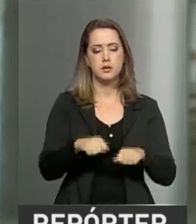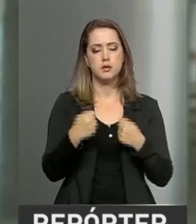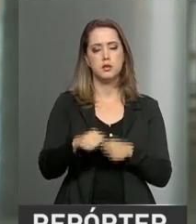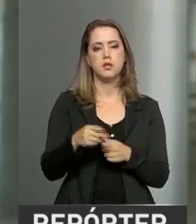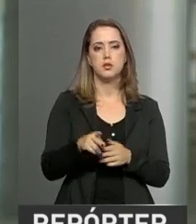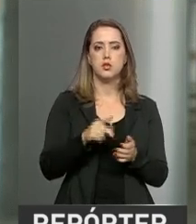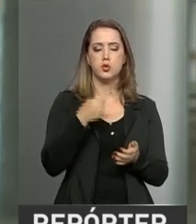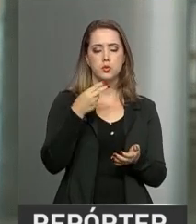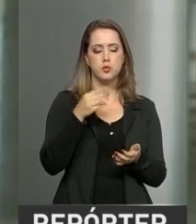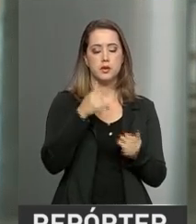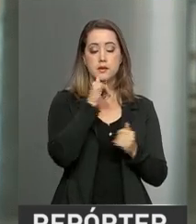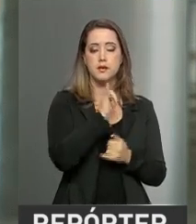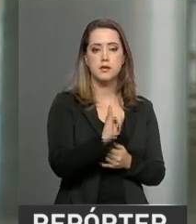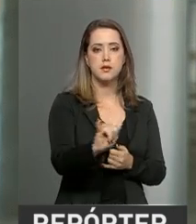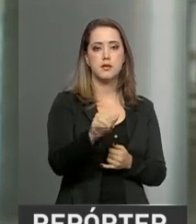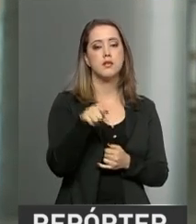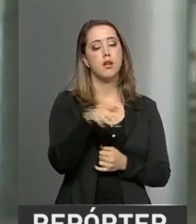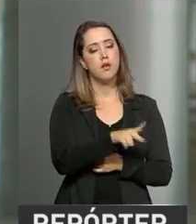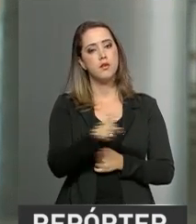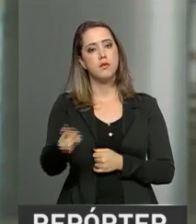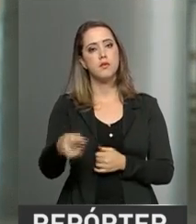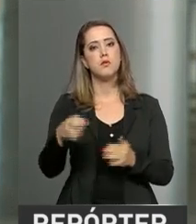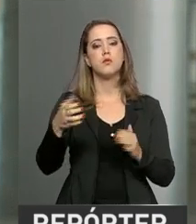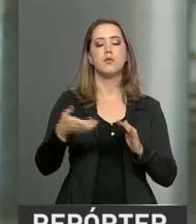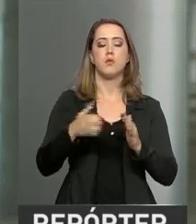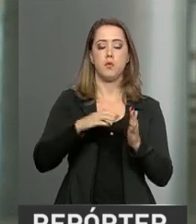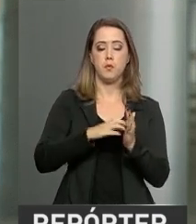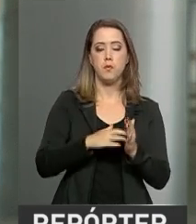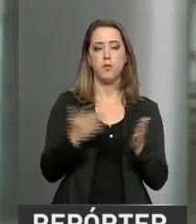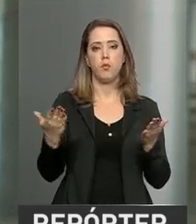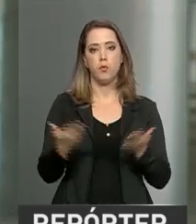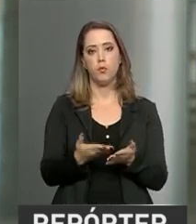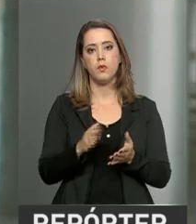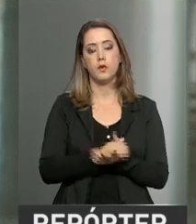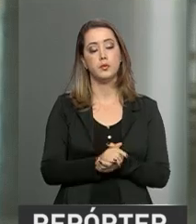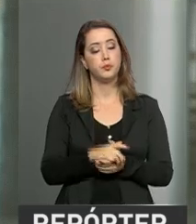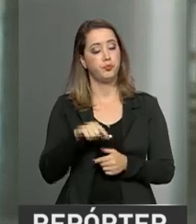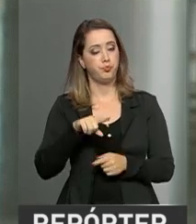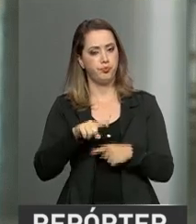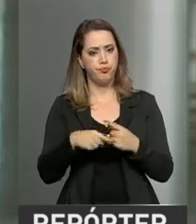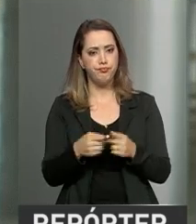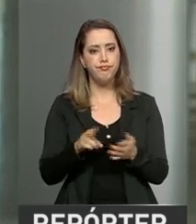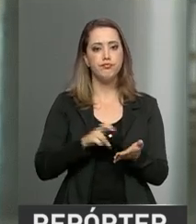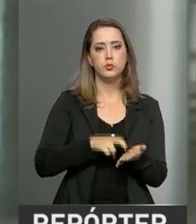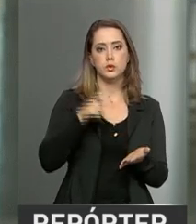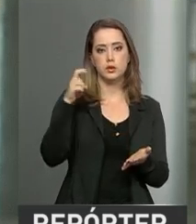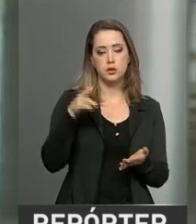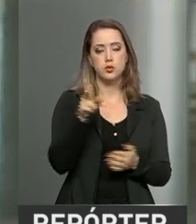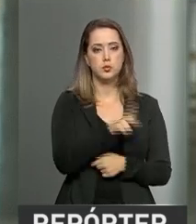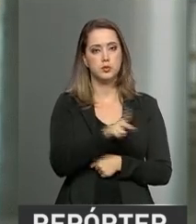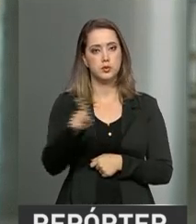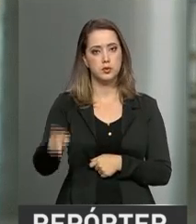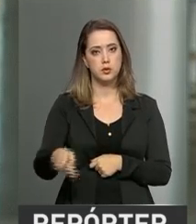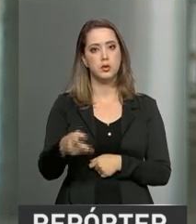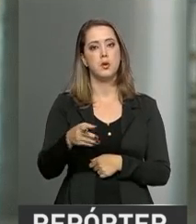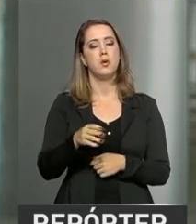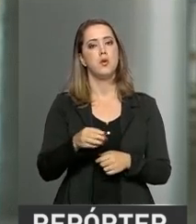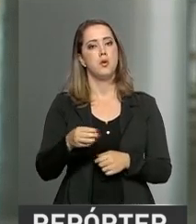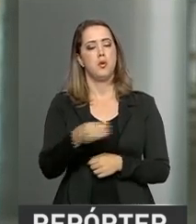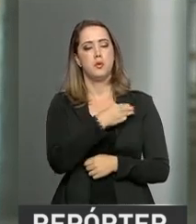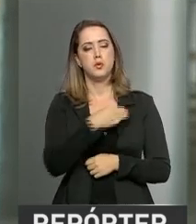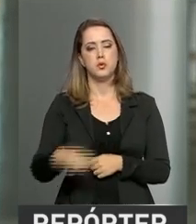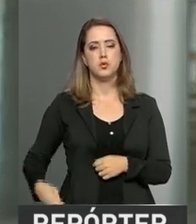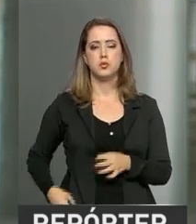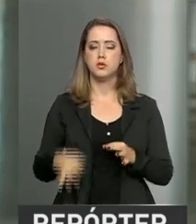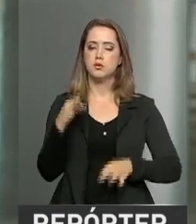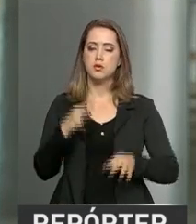Senado, o senador Renan Calheiros, o que deve ocorrer ainda hoje. Pela manhã, o presidente interino participou no Ministério da Justiça